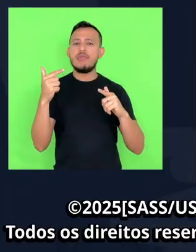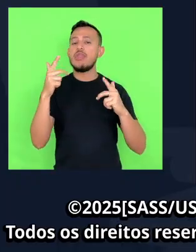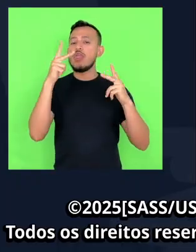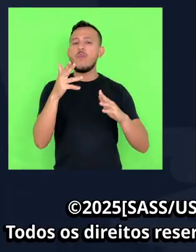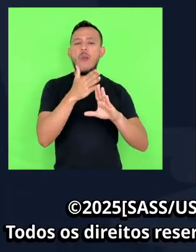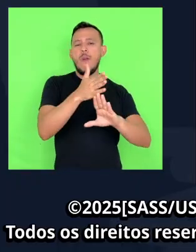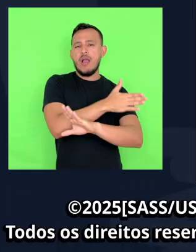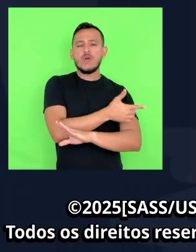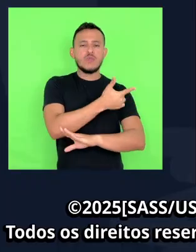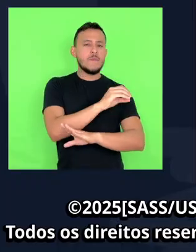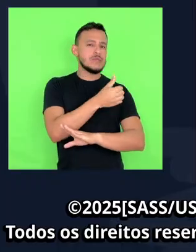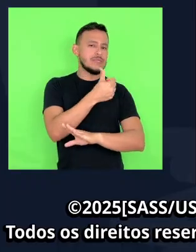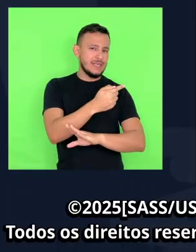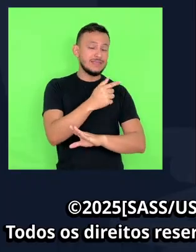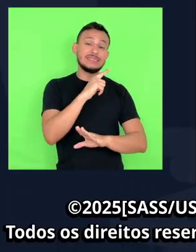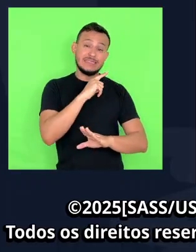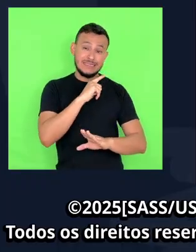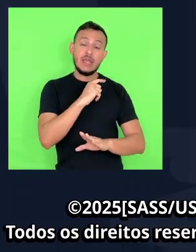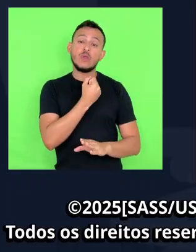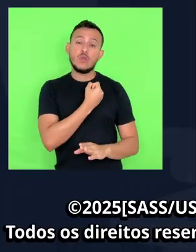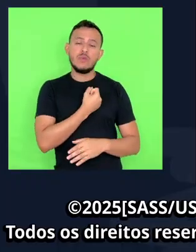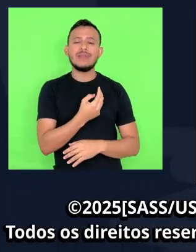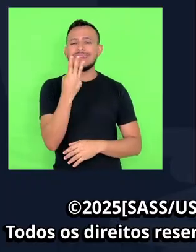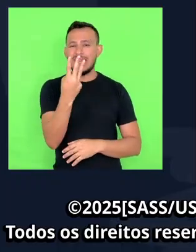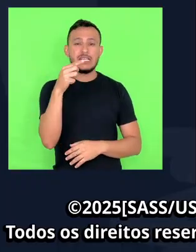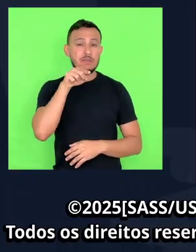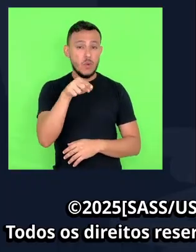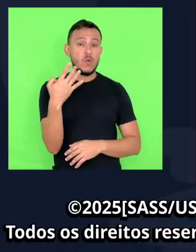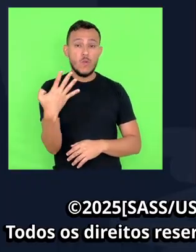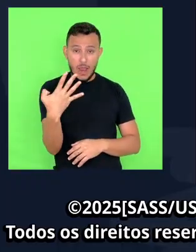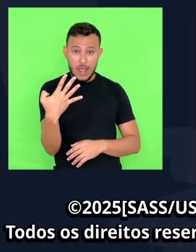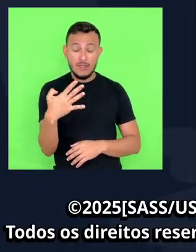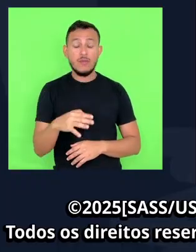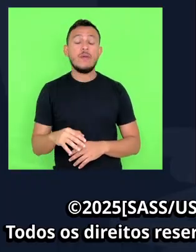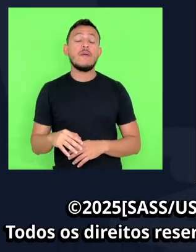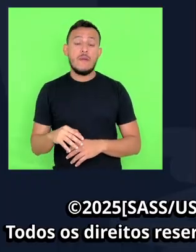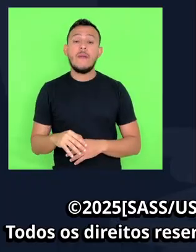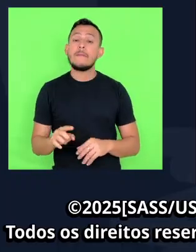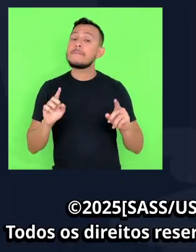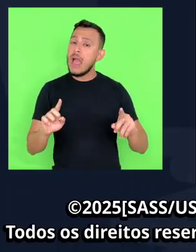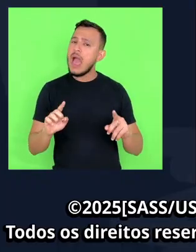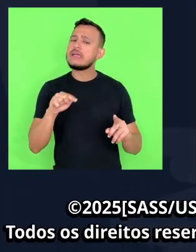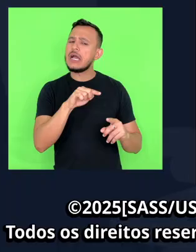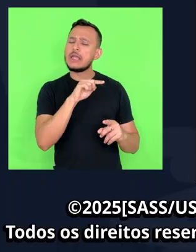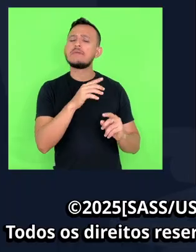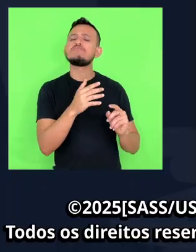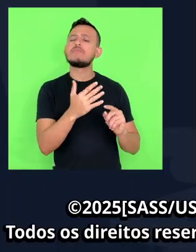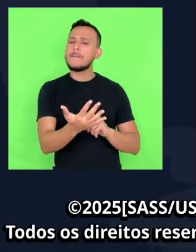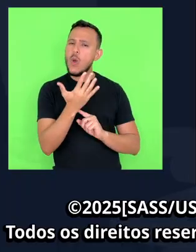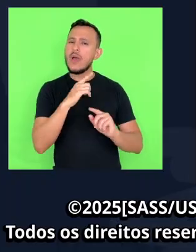de 2017, nós estamos aqui com 3,4, mas mostra essa